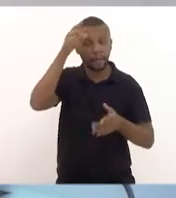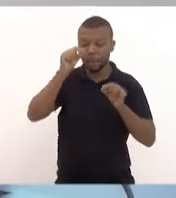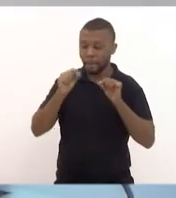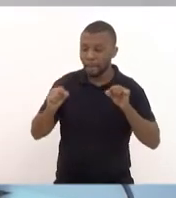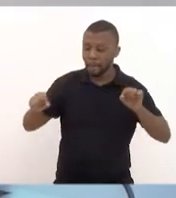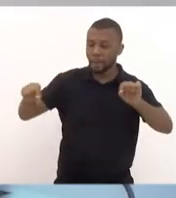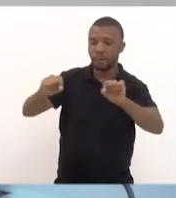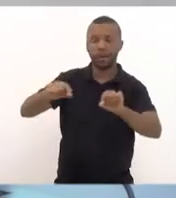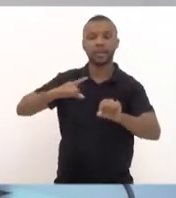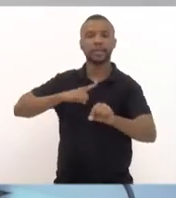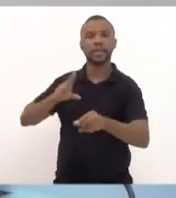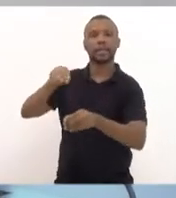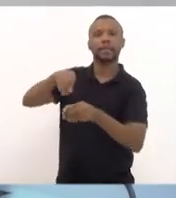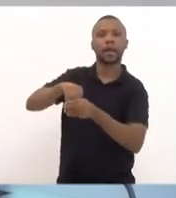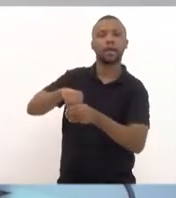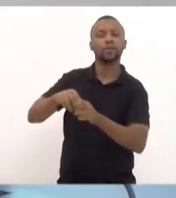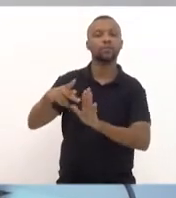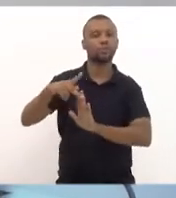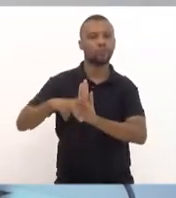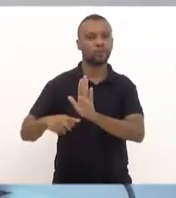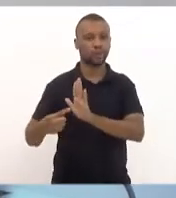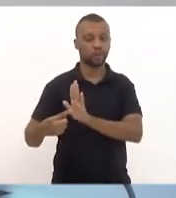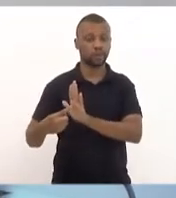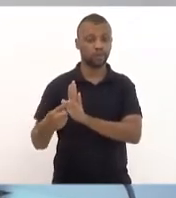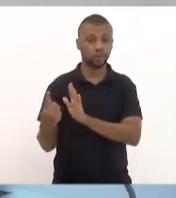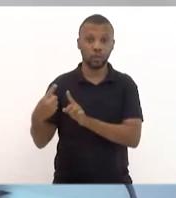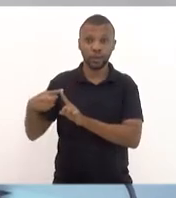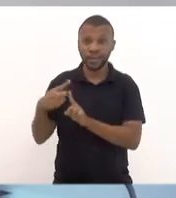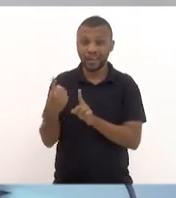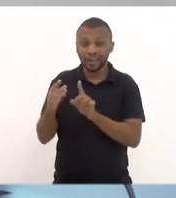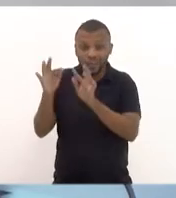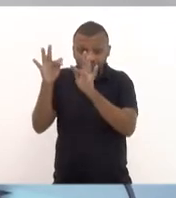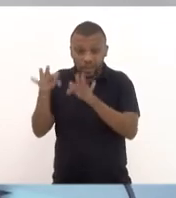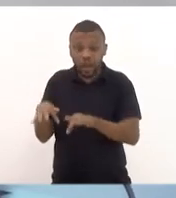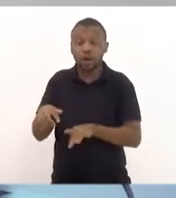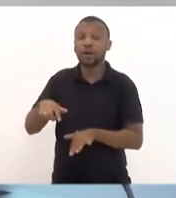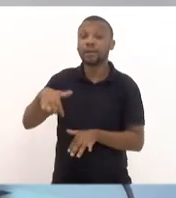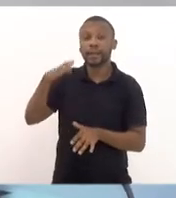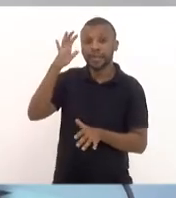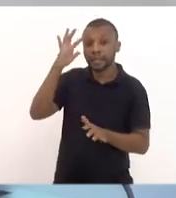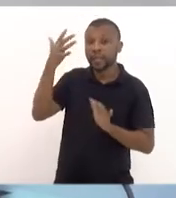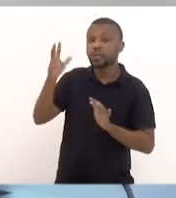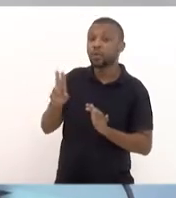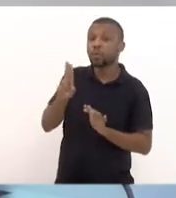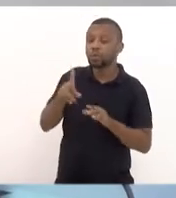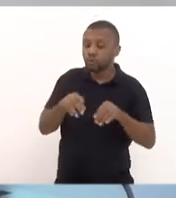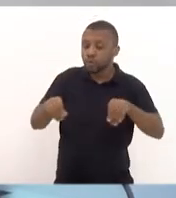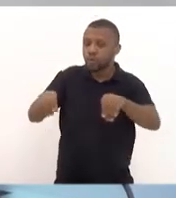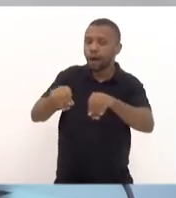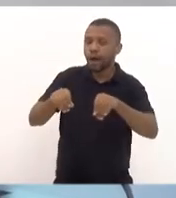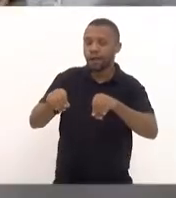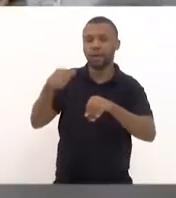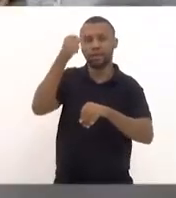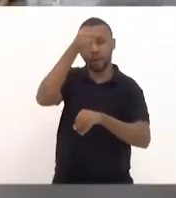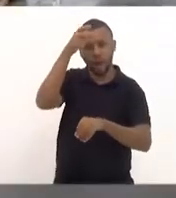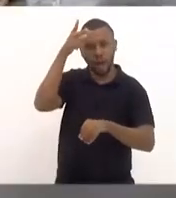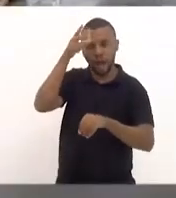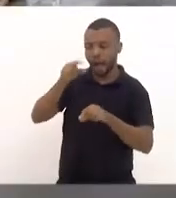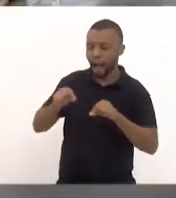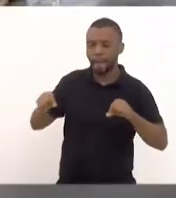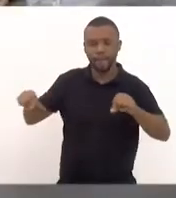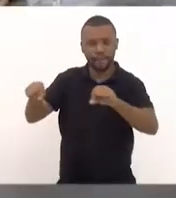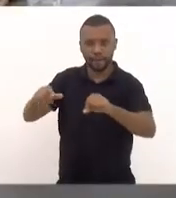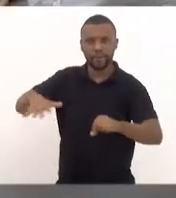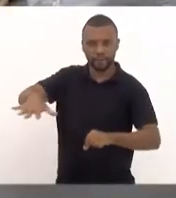última análise, quem define o uso do solo são as prefeituras. Muito obrigado, presidente. Obrigado, deputado Luiz